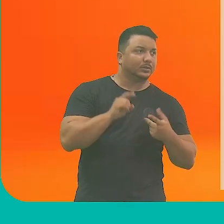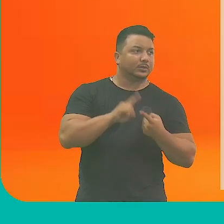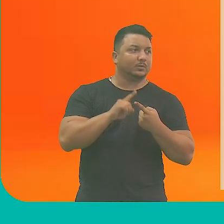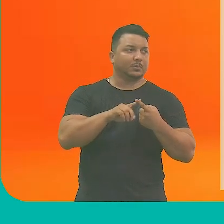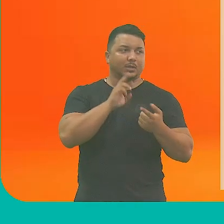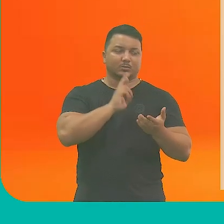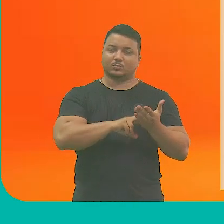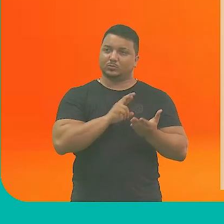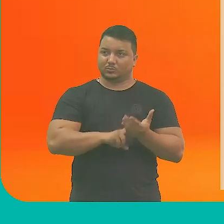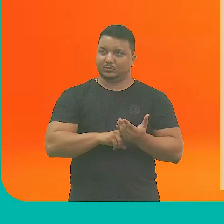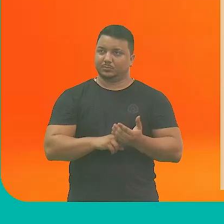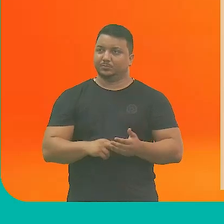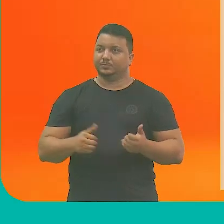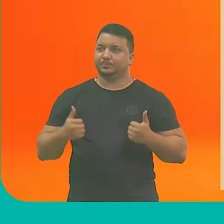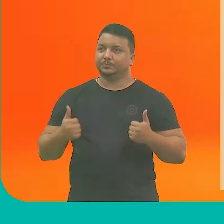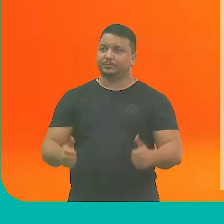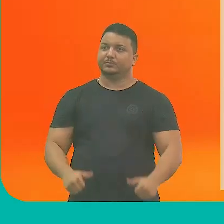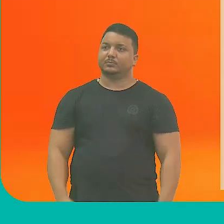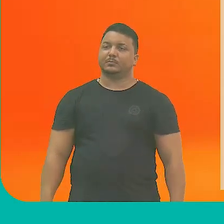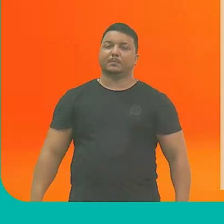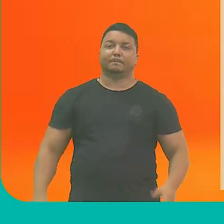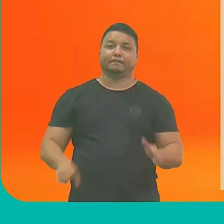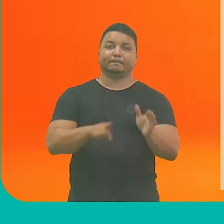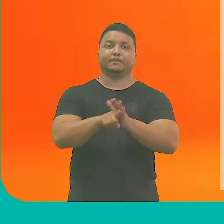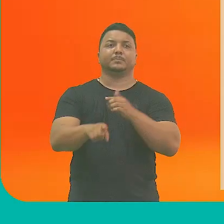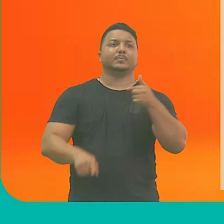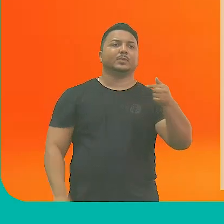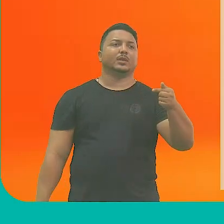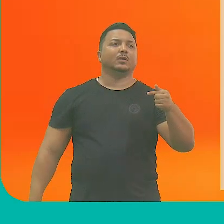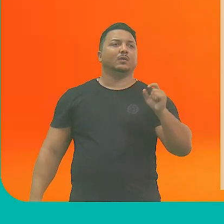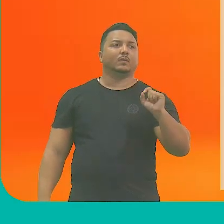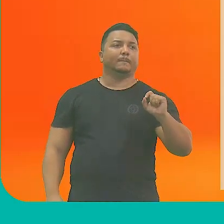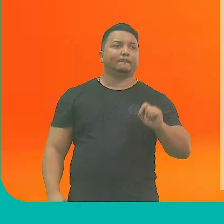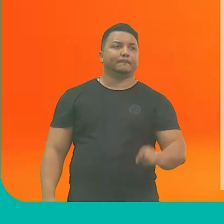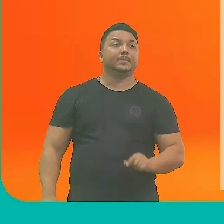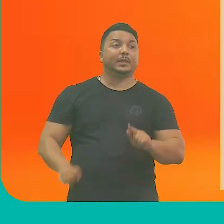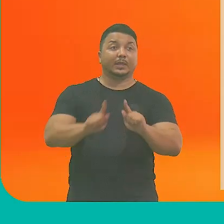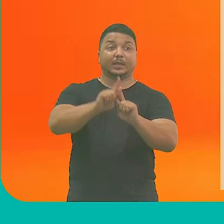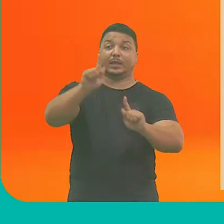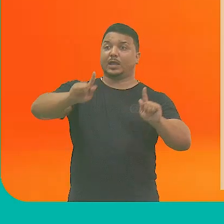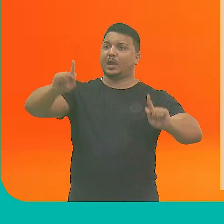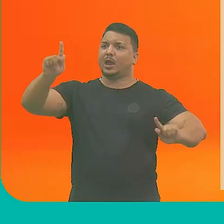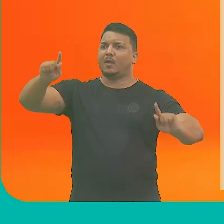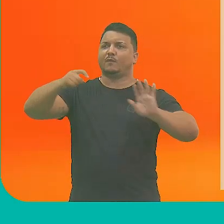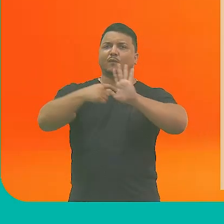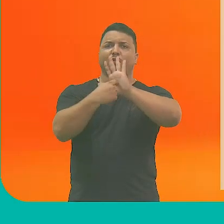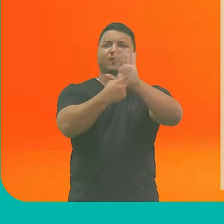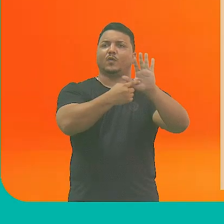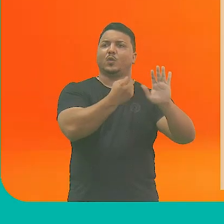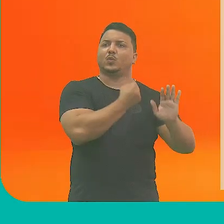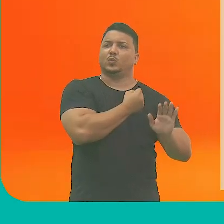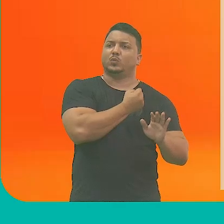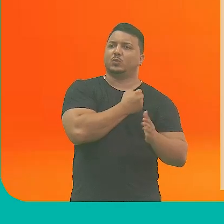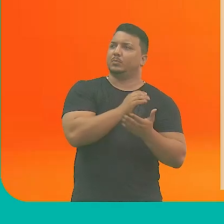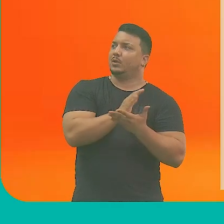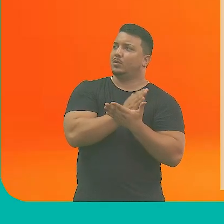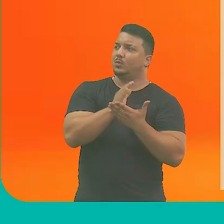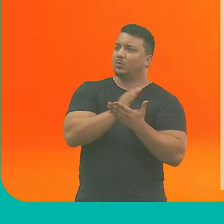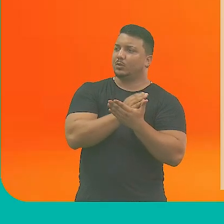resoluções. A questão 7, ela diz assim, ó, o gráfico expõe alguns números da